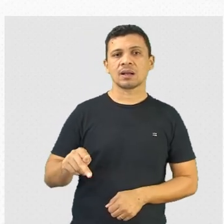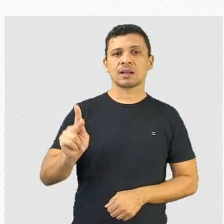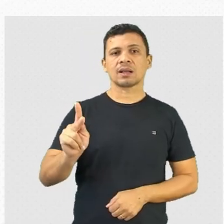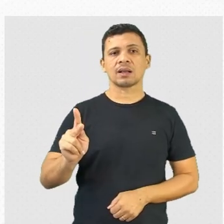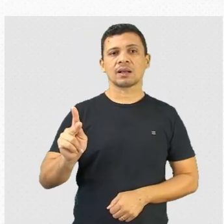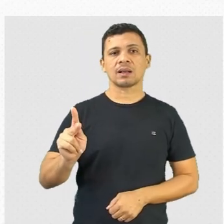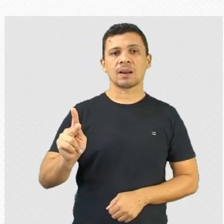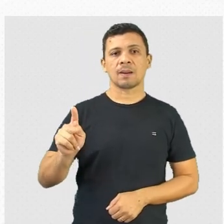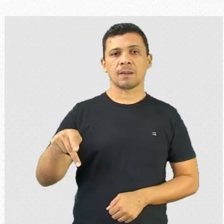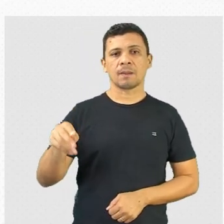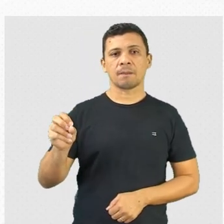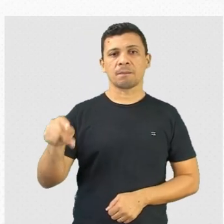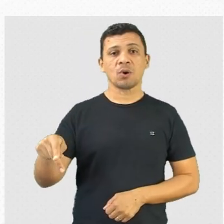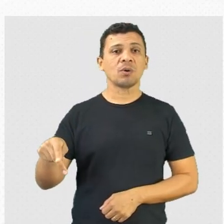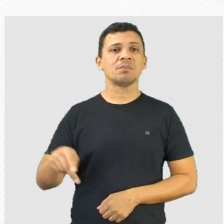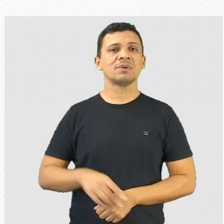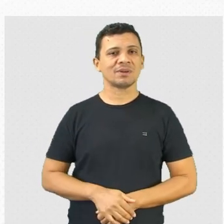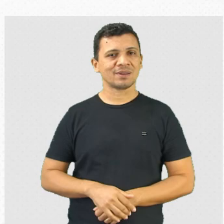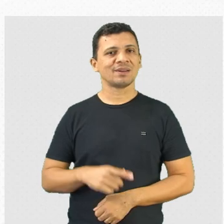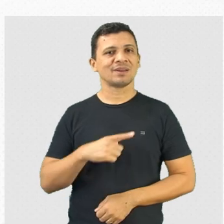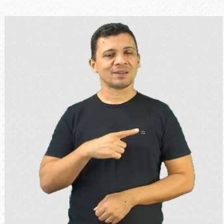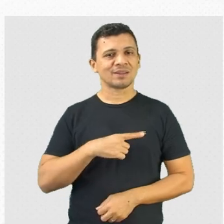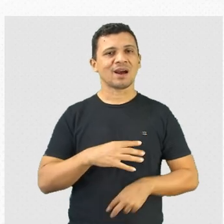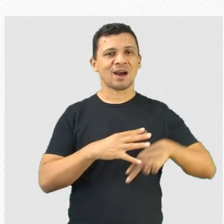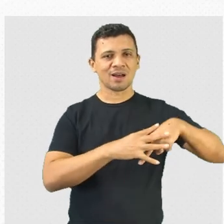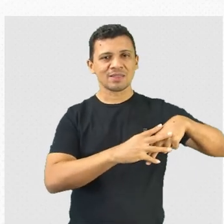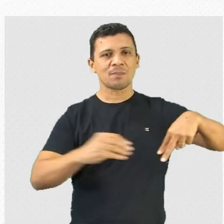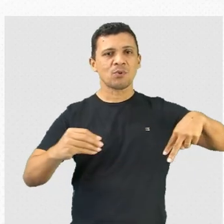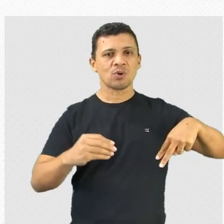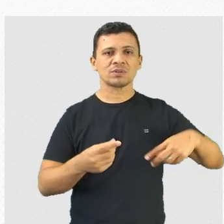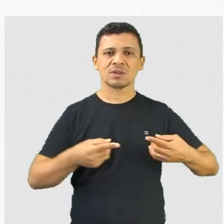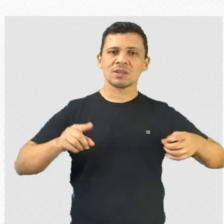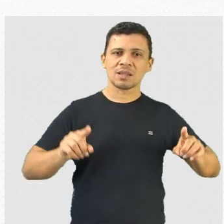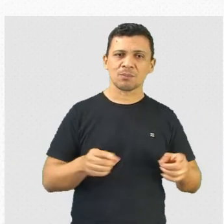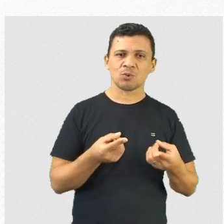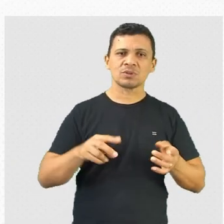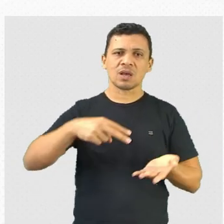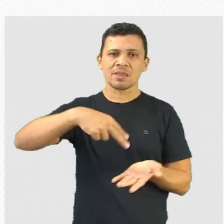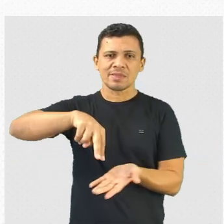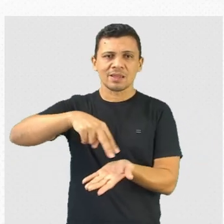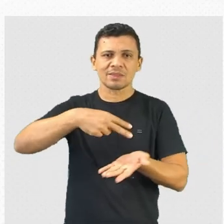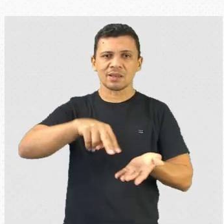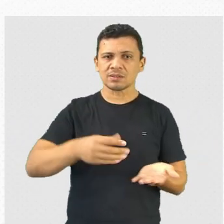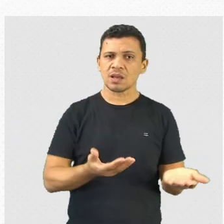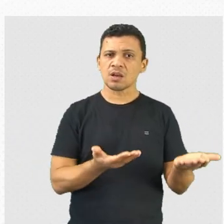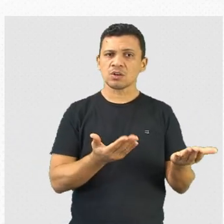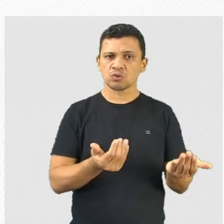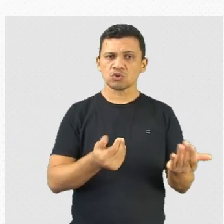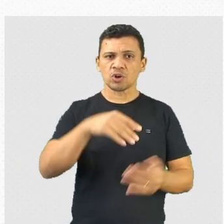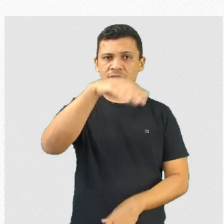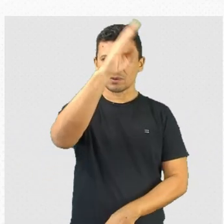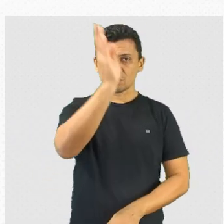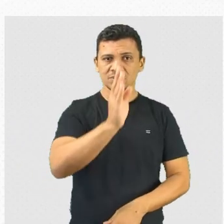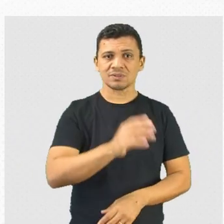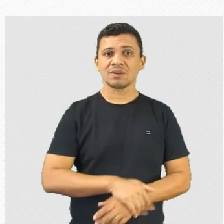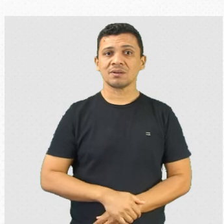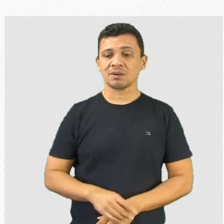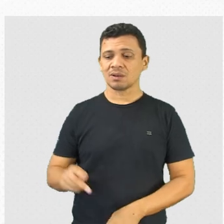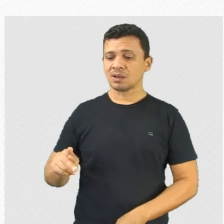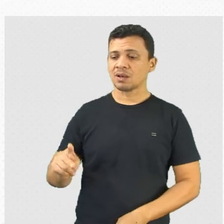né, que hoje está na moda, né, na música, na dança, né, entre os jovens brasileiros. E olha que o K-pop, por exemplo, não